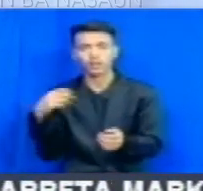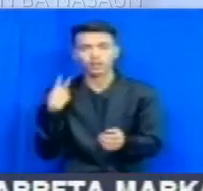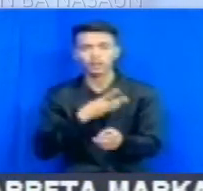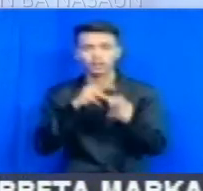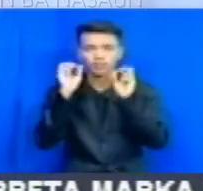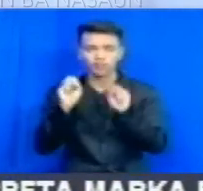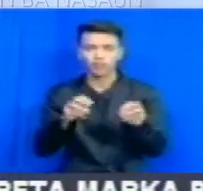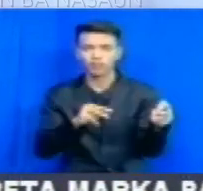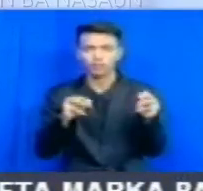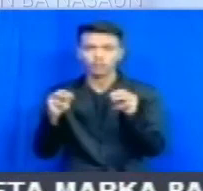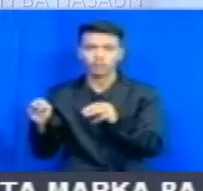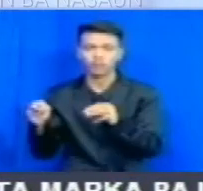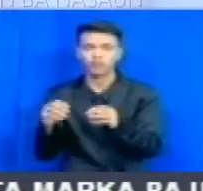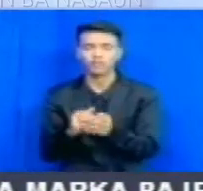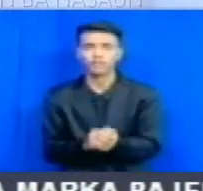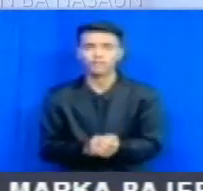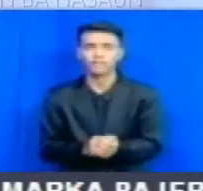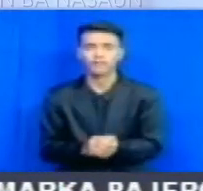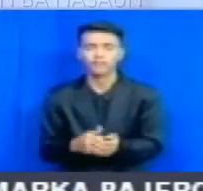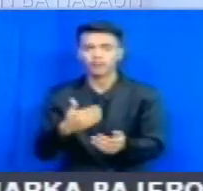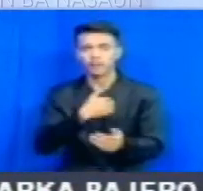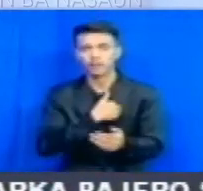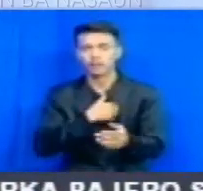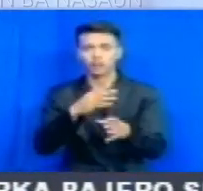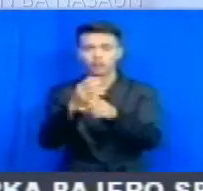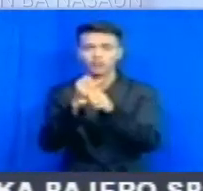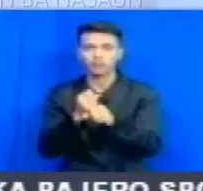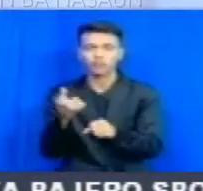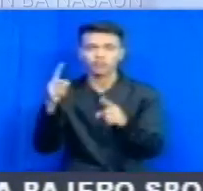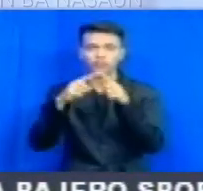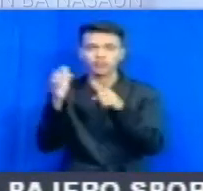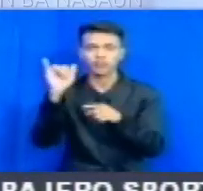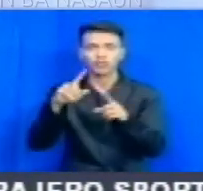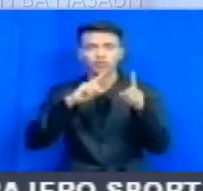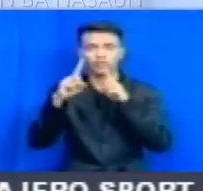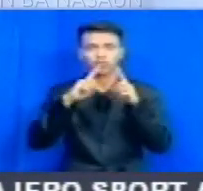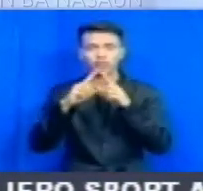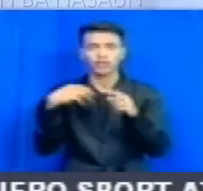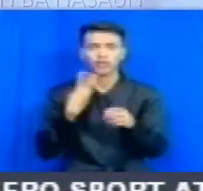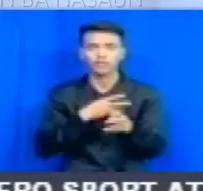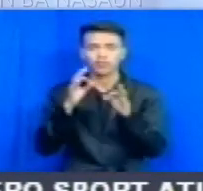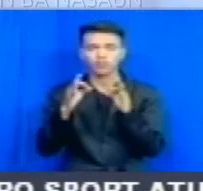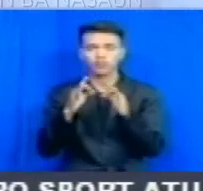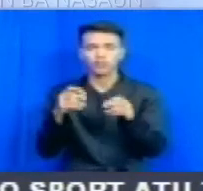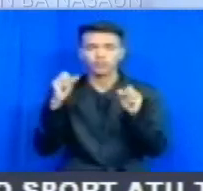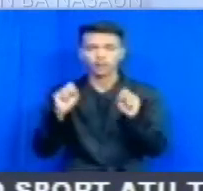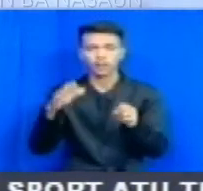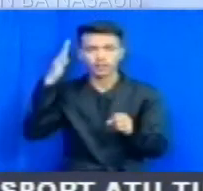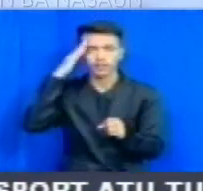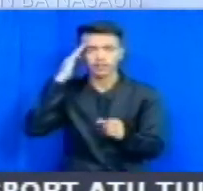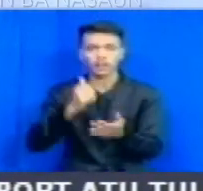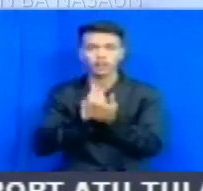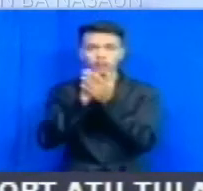ite, belemuda, kari, hirak, nebe, makadehan, sidao, que satisfaz, basiremos, hato, mai, bapar, ato, no, ne, ame, bele, hate, ne, atende,